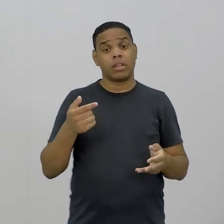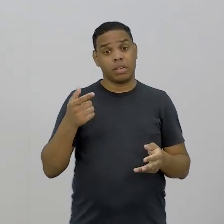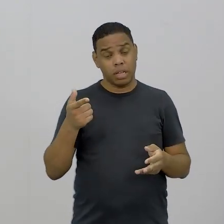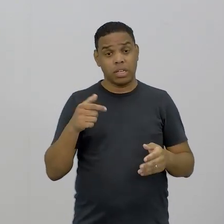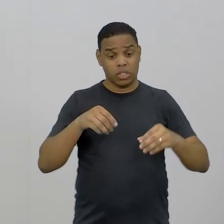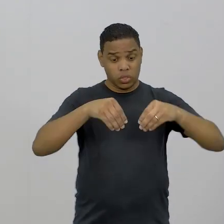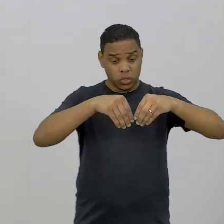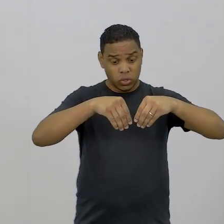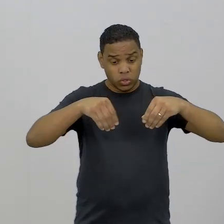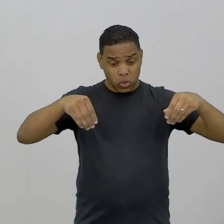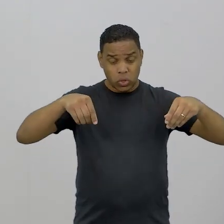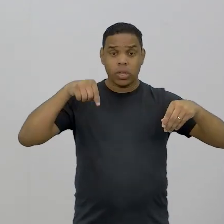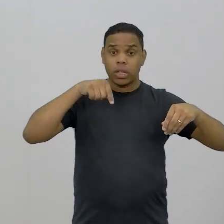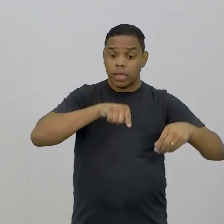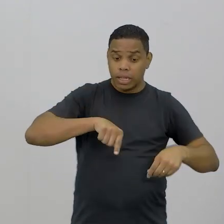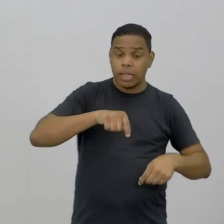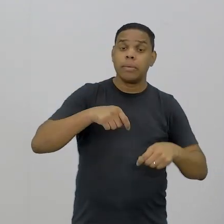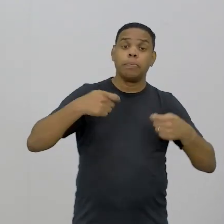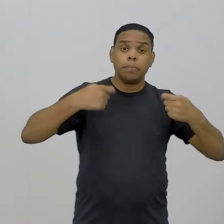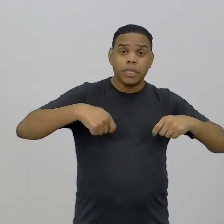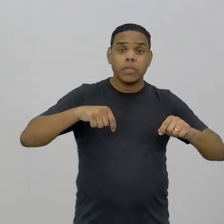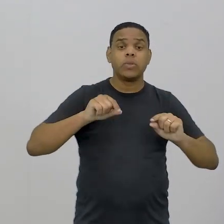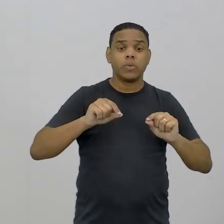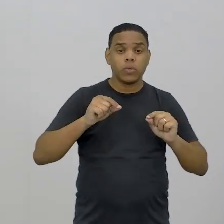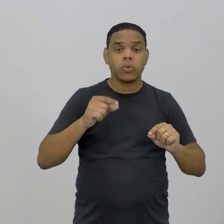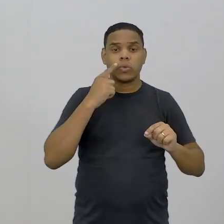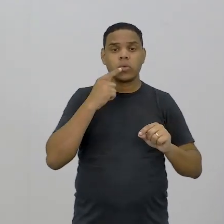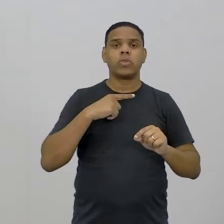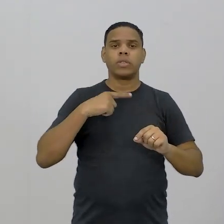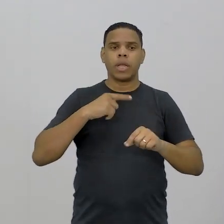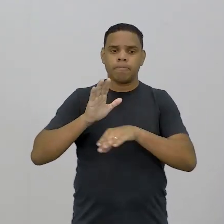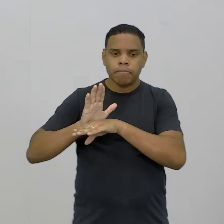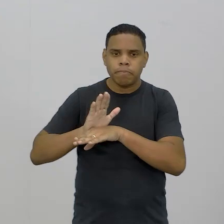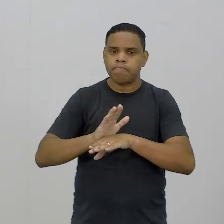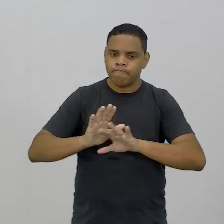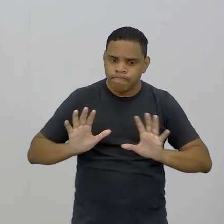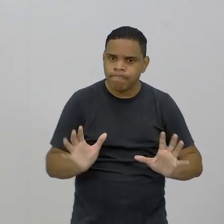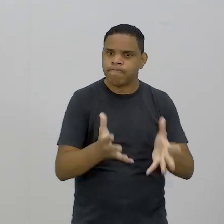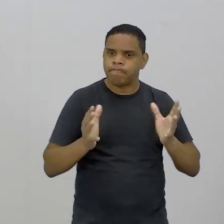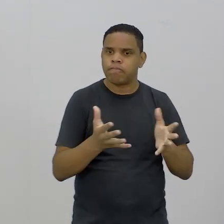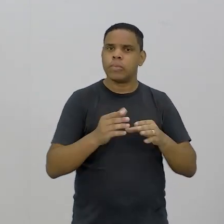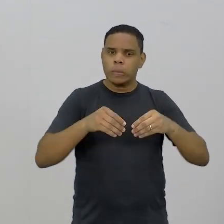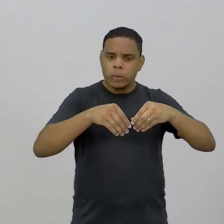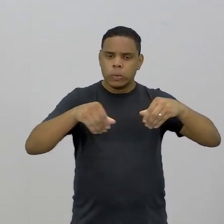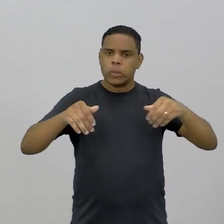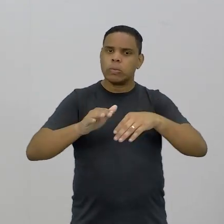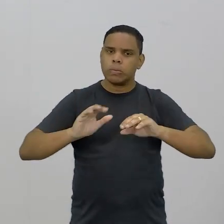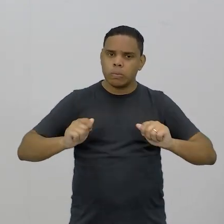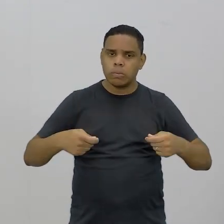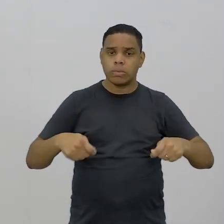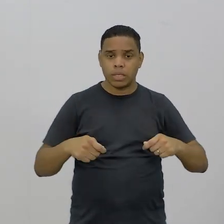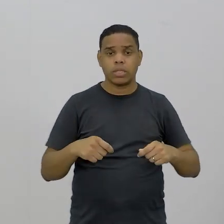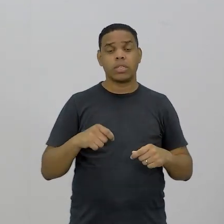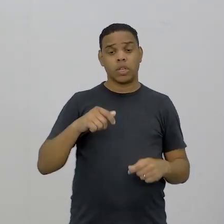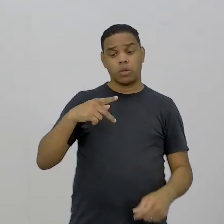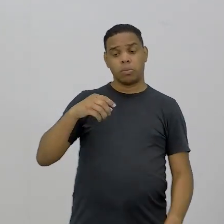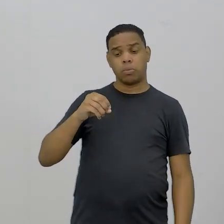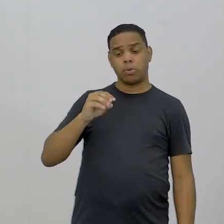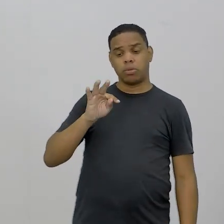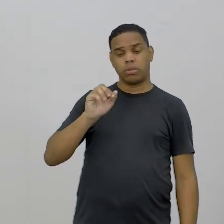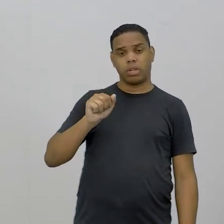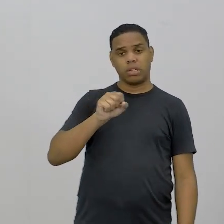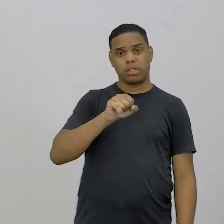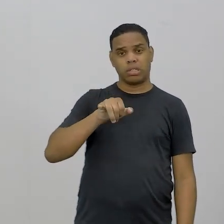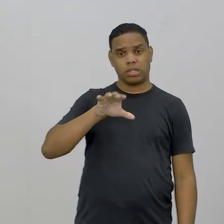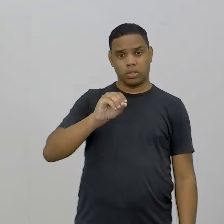esse solo ele está precisando aí, né, de um reforço, digamos aí, né? Então, olha, a questão aí do potássio,